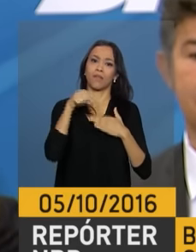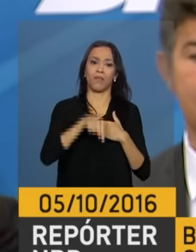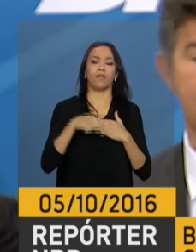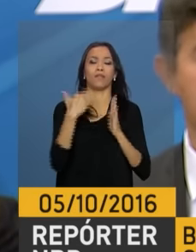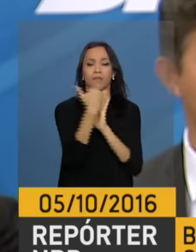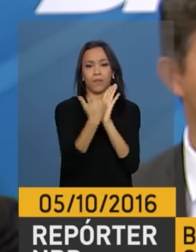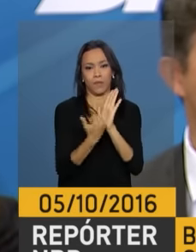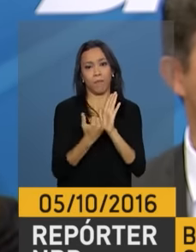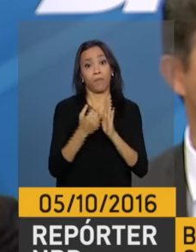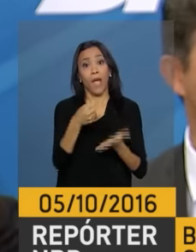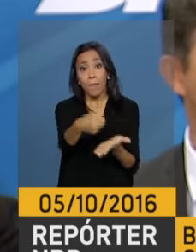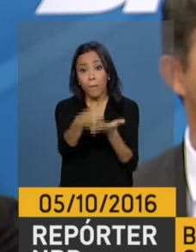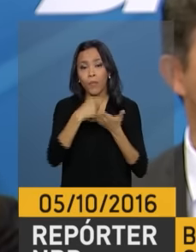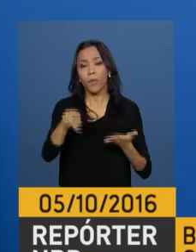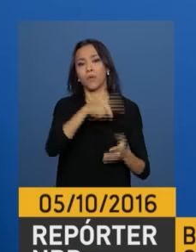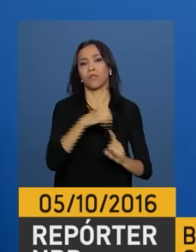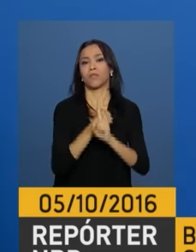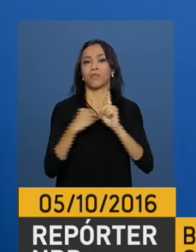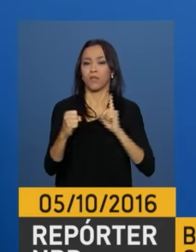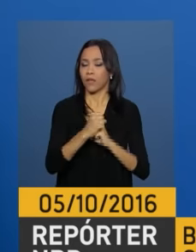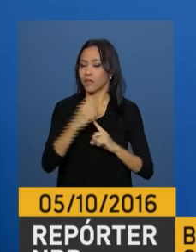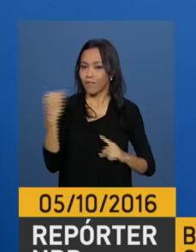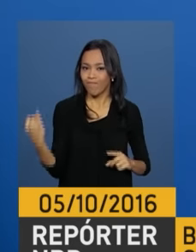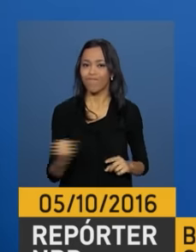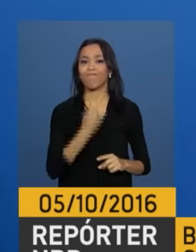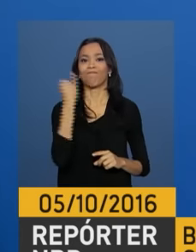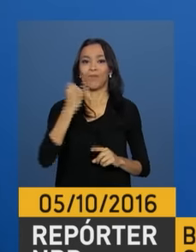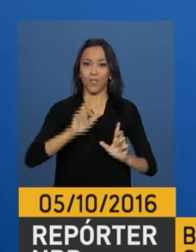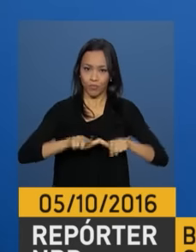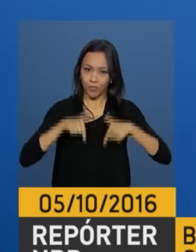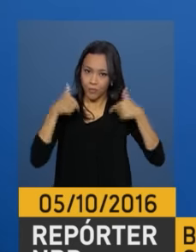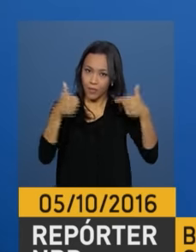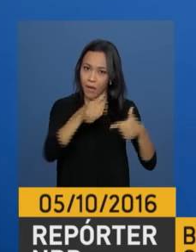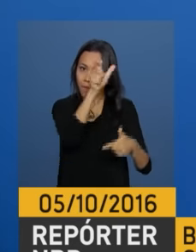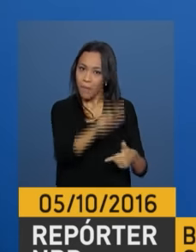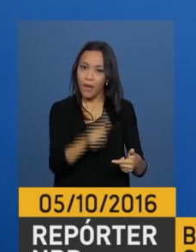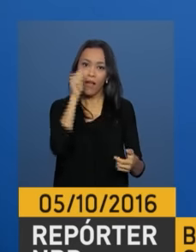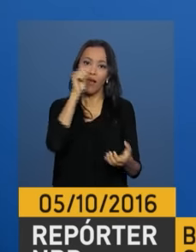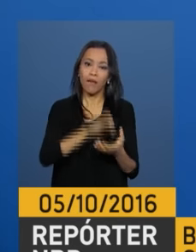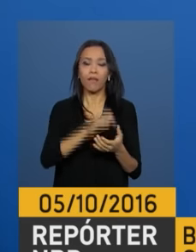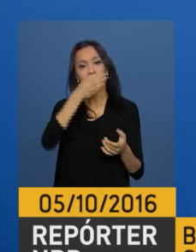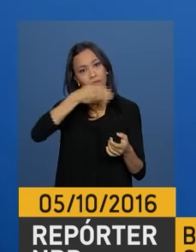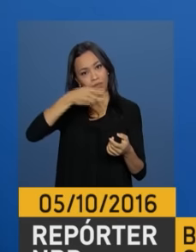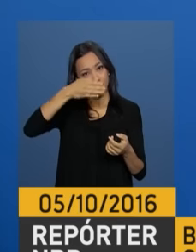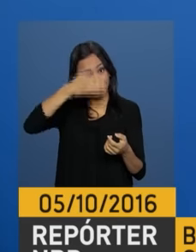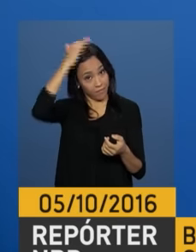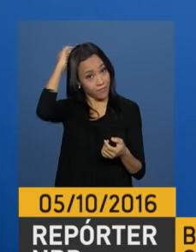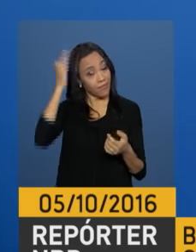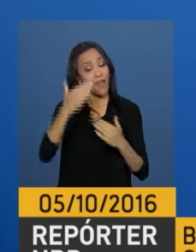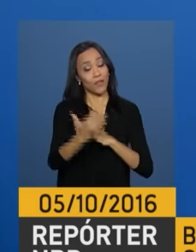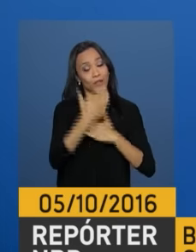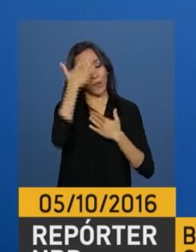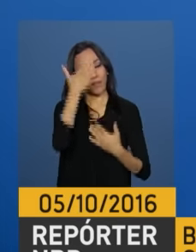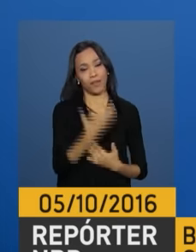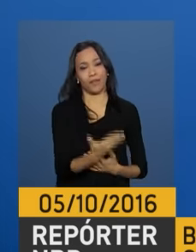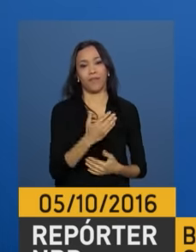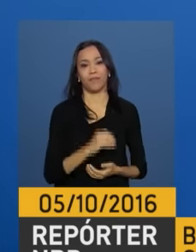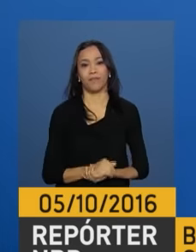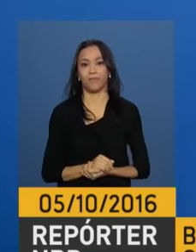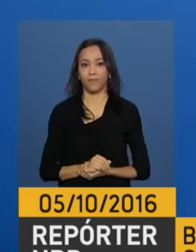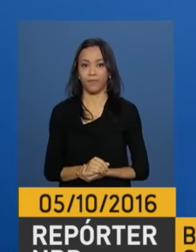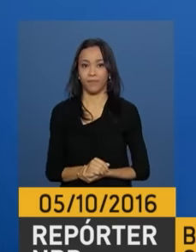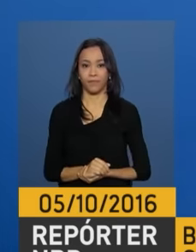O apoio de toda a sociedade é vital e o trabalho da primeira-dama certamente vai contribuir muito para isso. Muito obrigado.